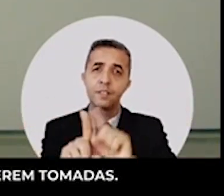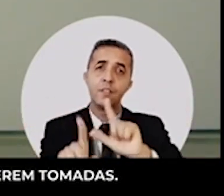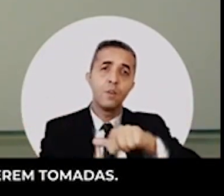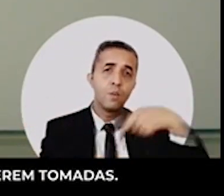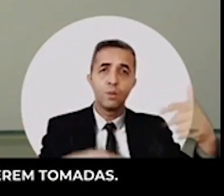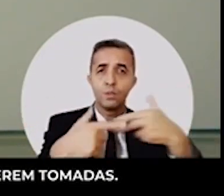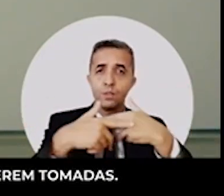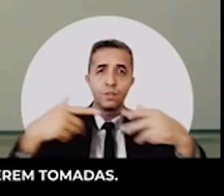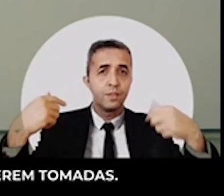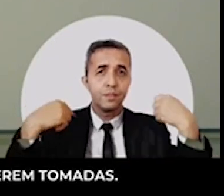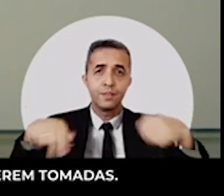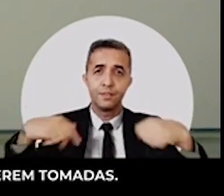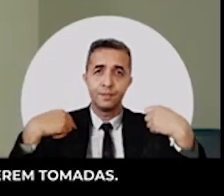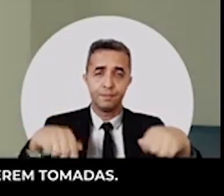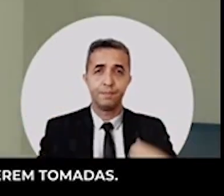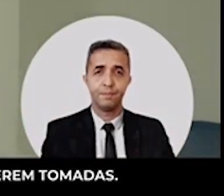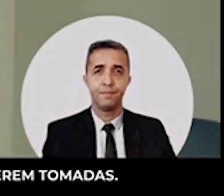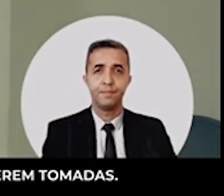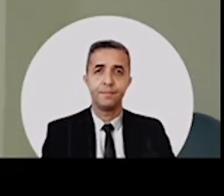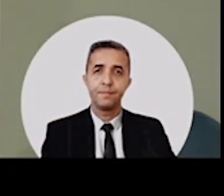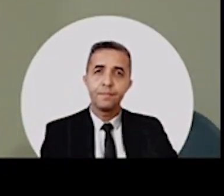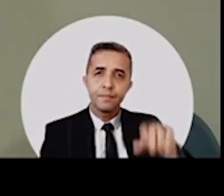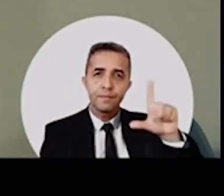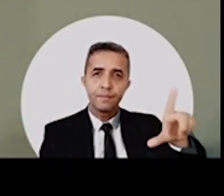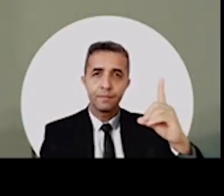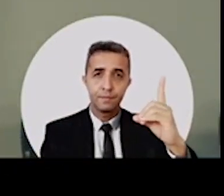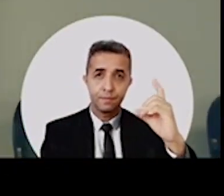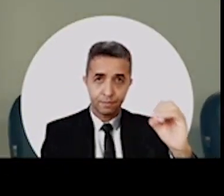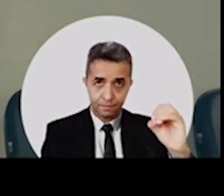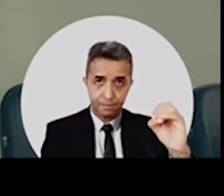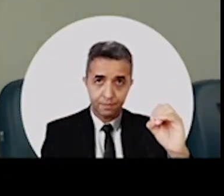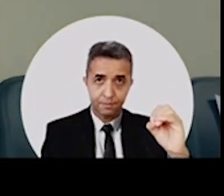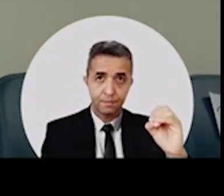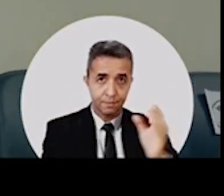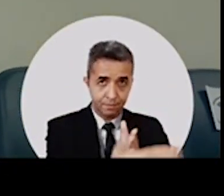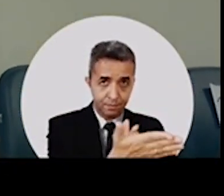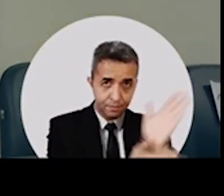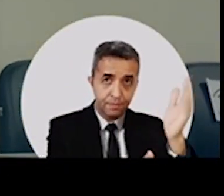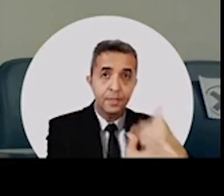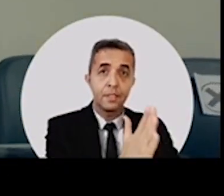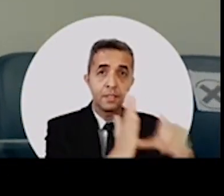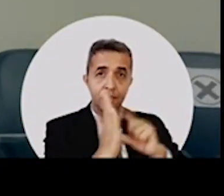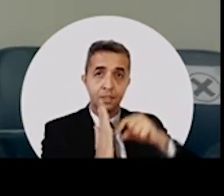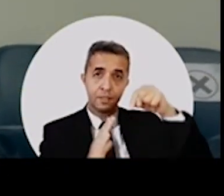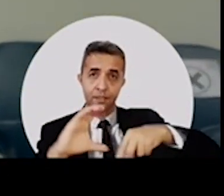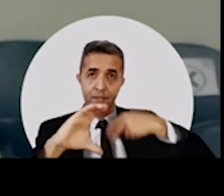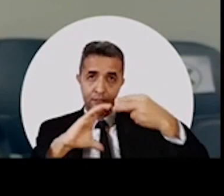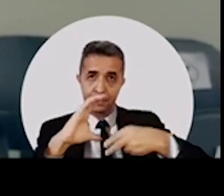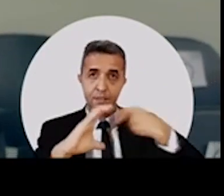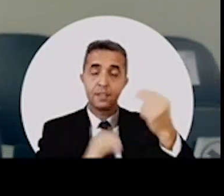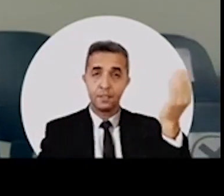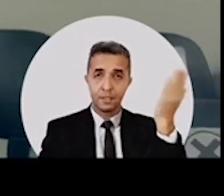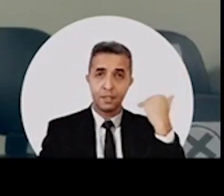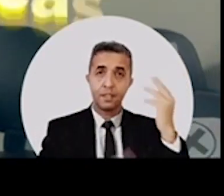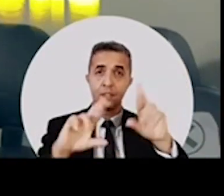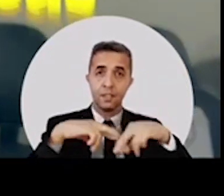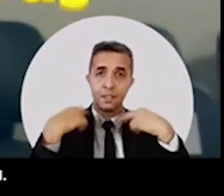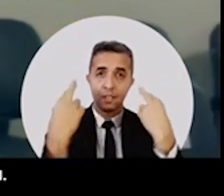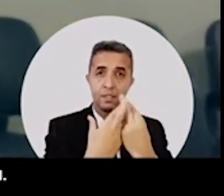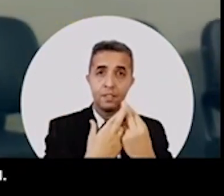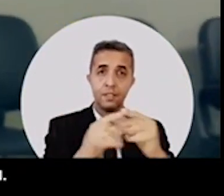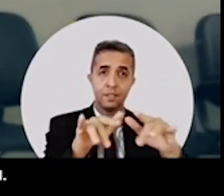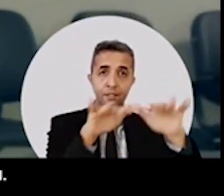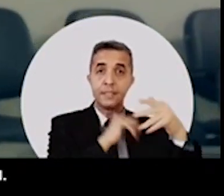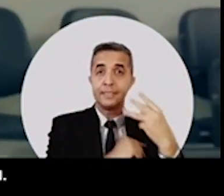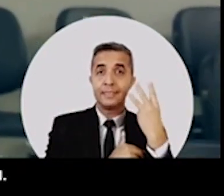as providências a serem tomadas. Para a aprovação da LDO para 2022, a Câmara realizou 3 audiências públicas